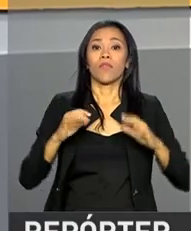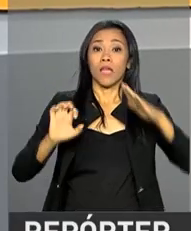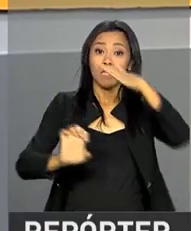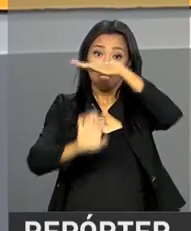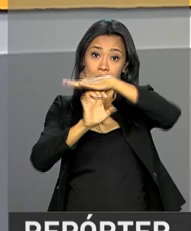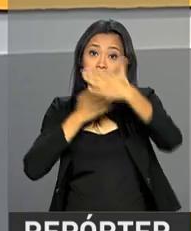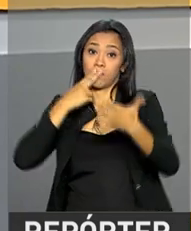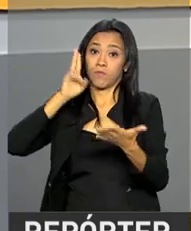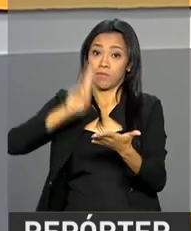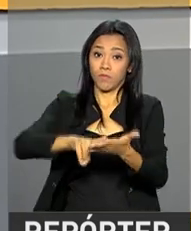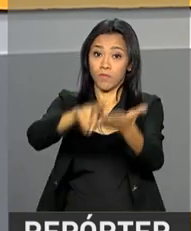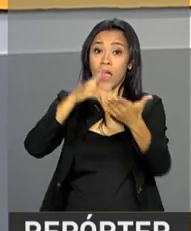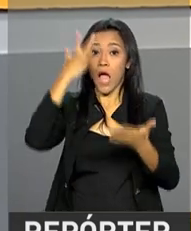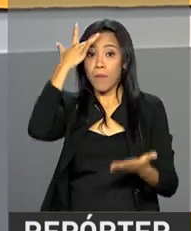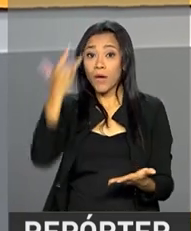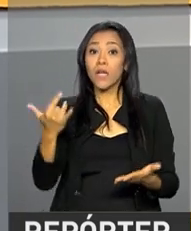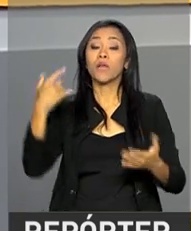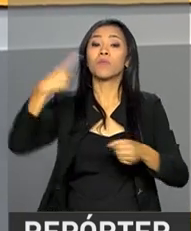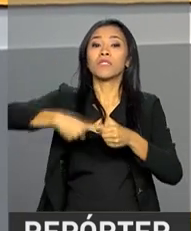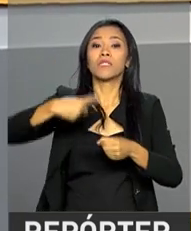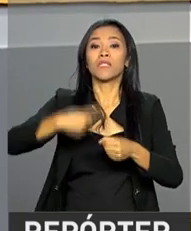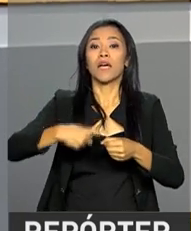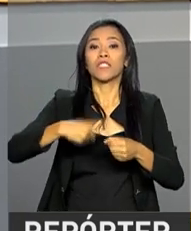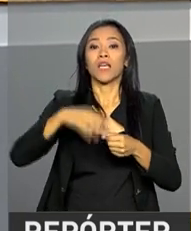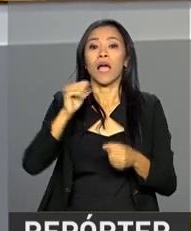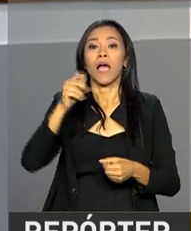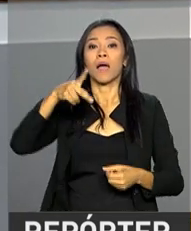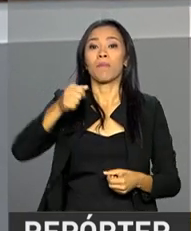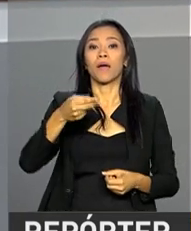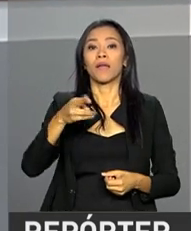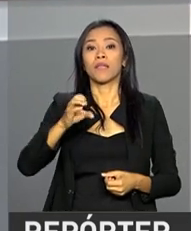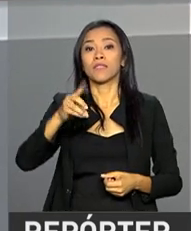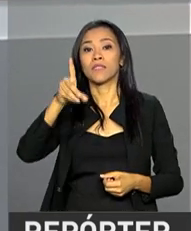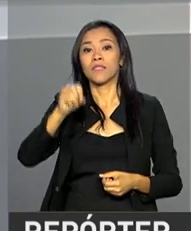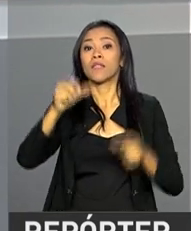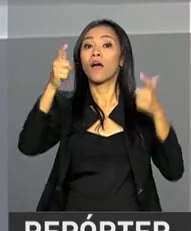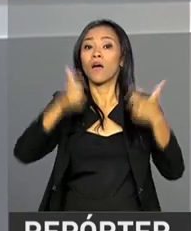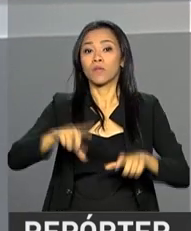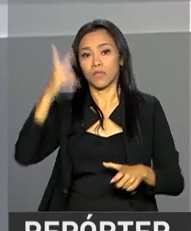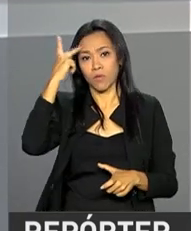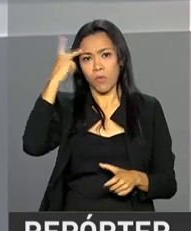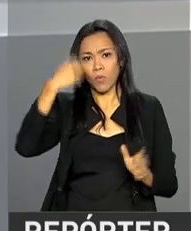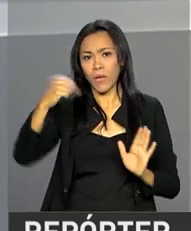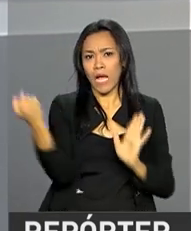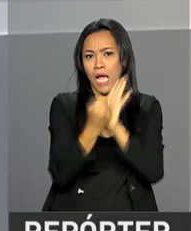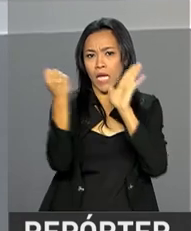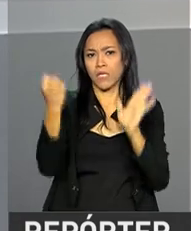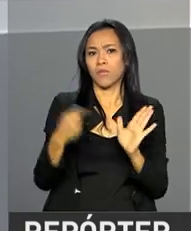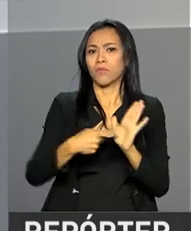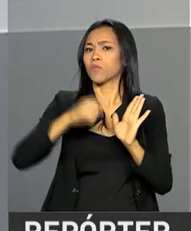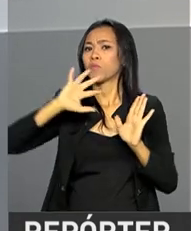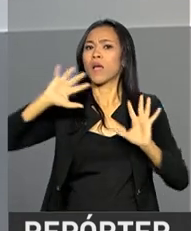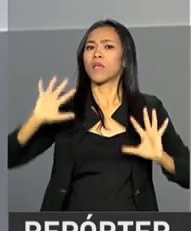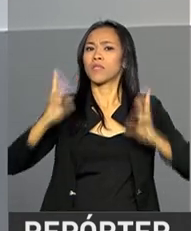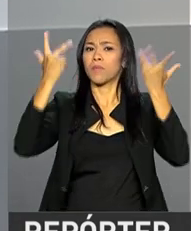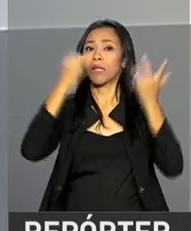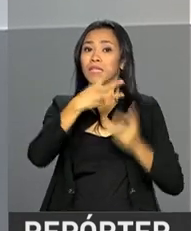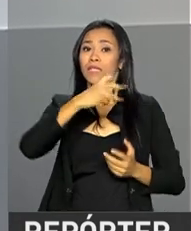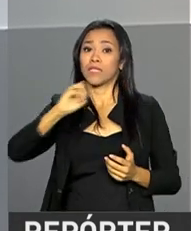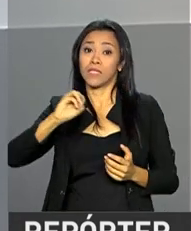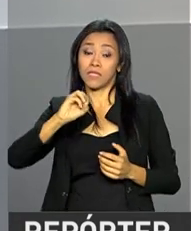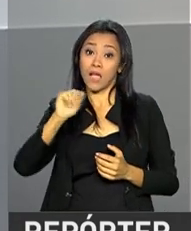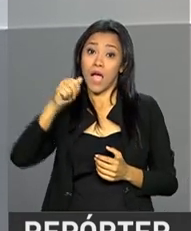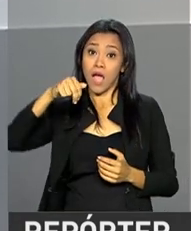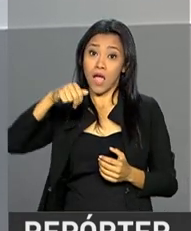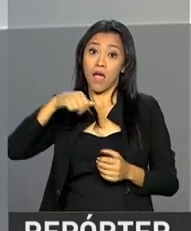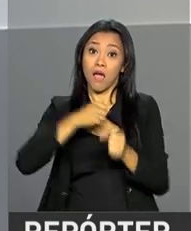correios vão lançar amanhã na cidade de aparecida em são paulo carimbo postal e o selo comemorativo para celebrar os 300 anos da